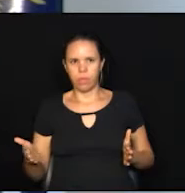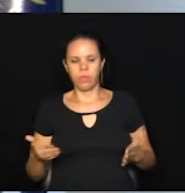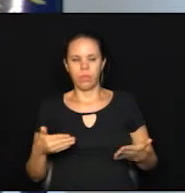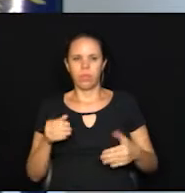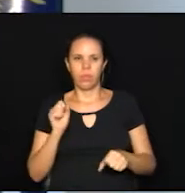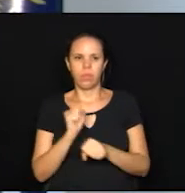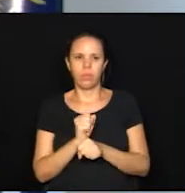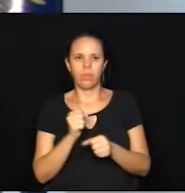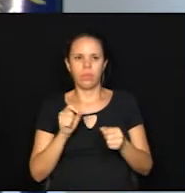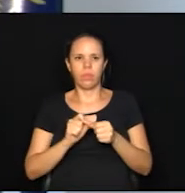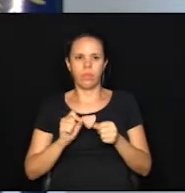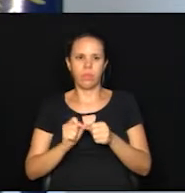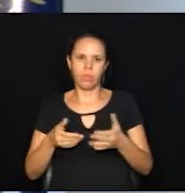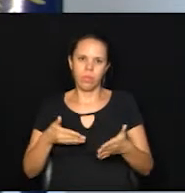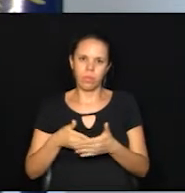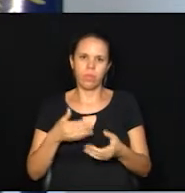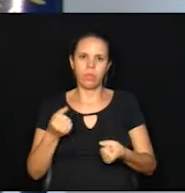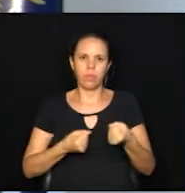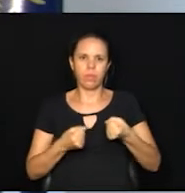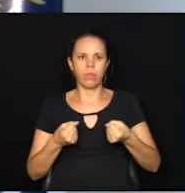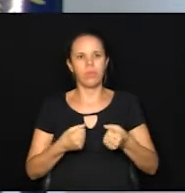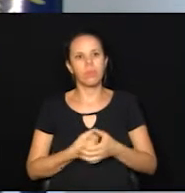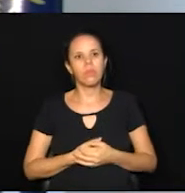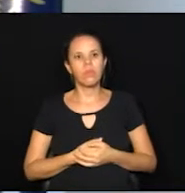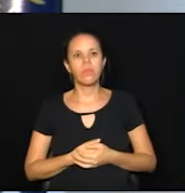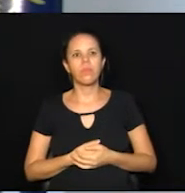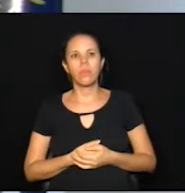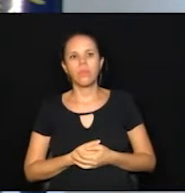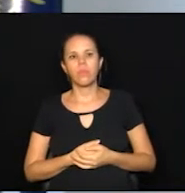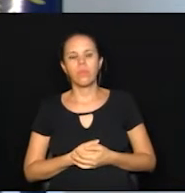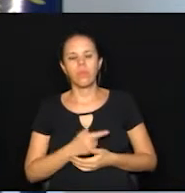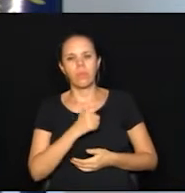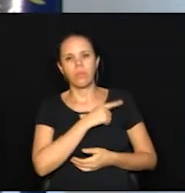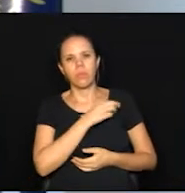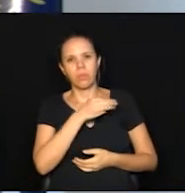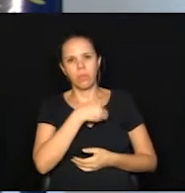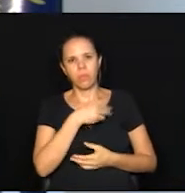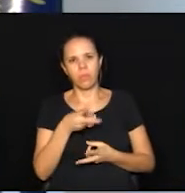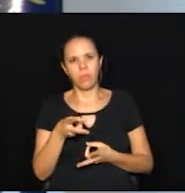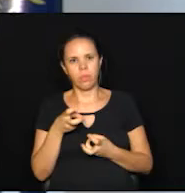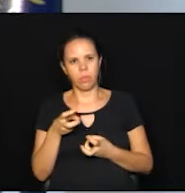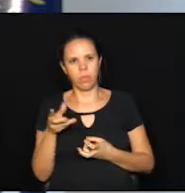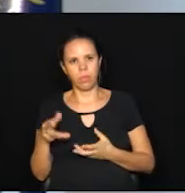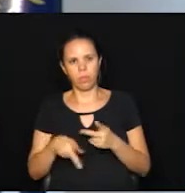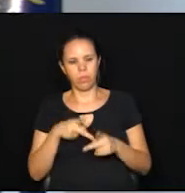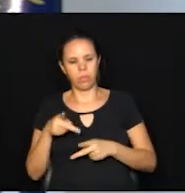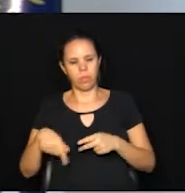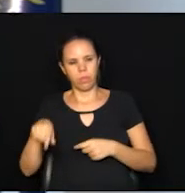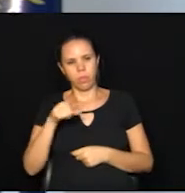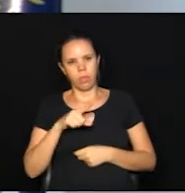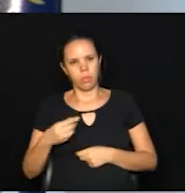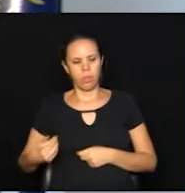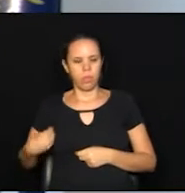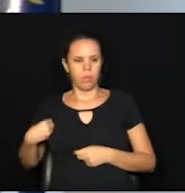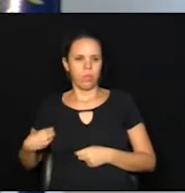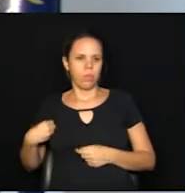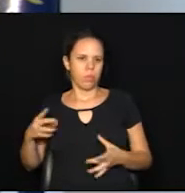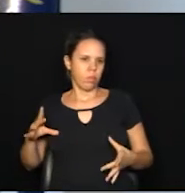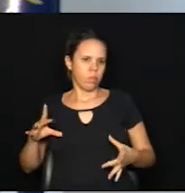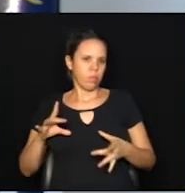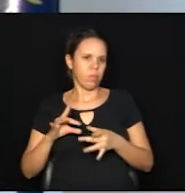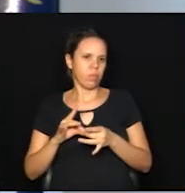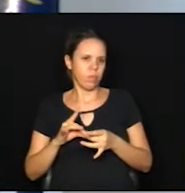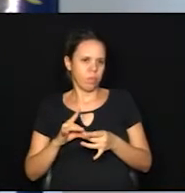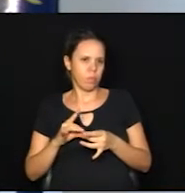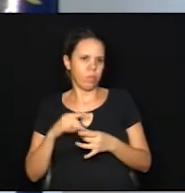temos realizado. Então, a Guarda Municipal percebe que as pessoas elas estão ligadas